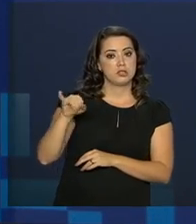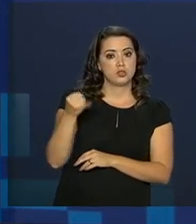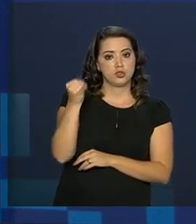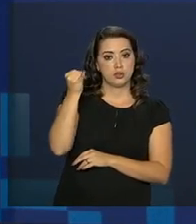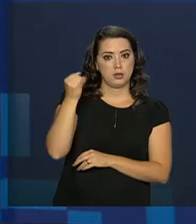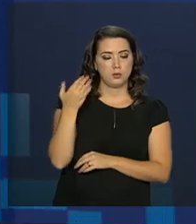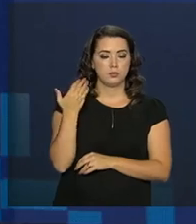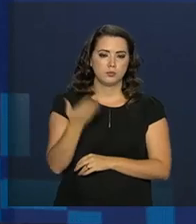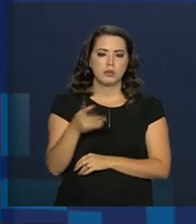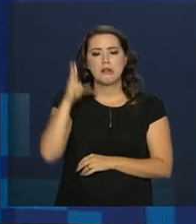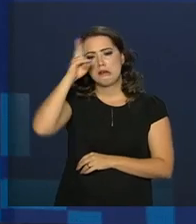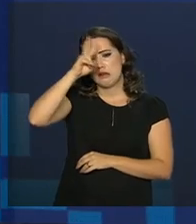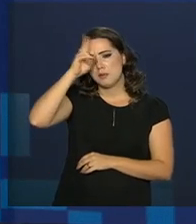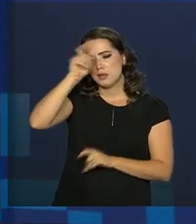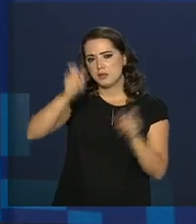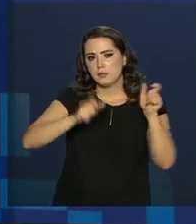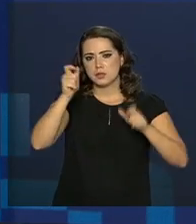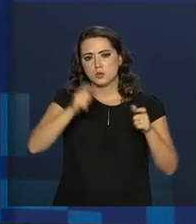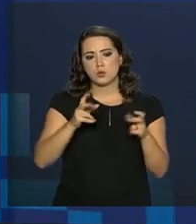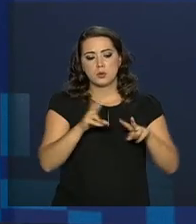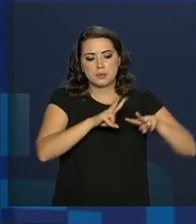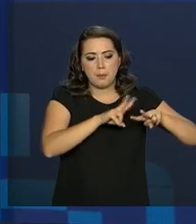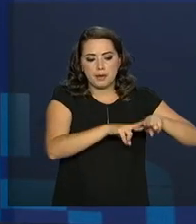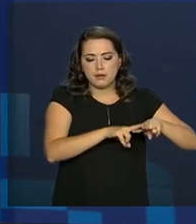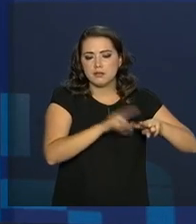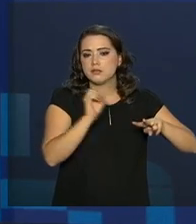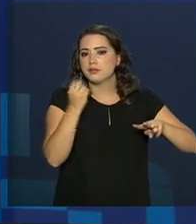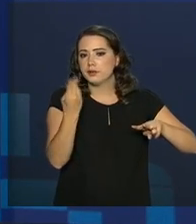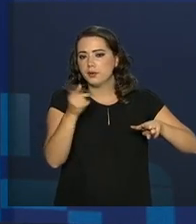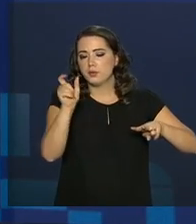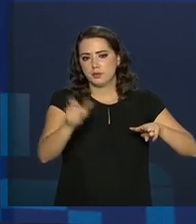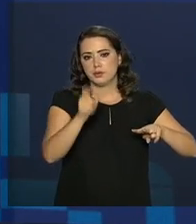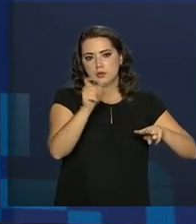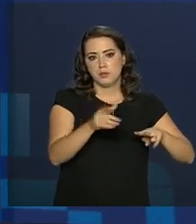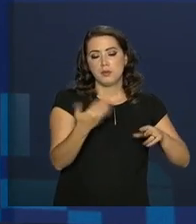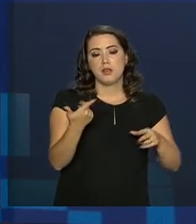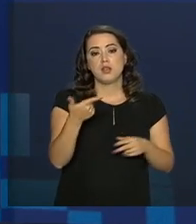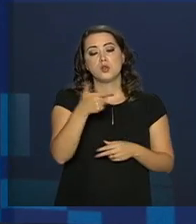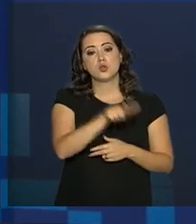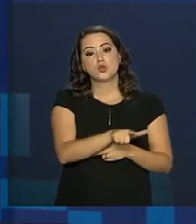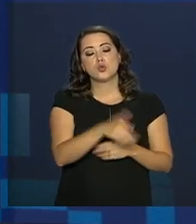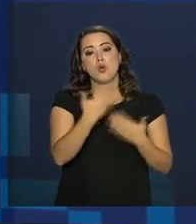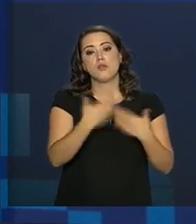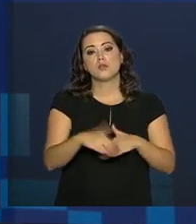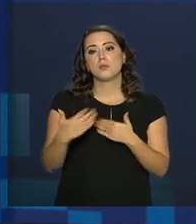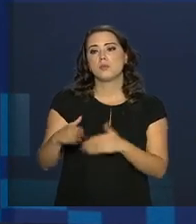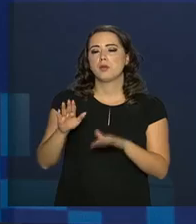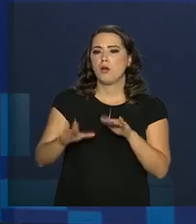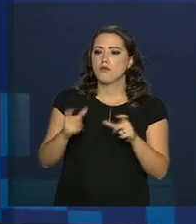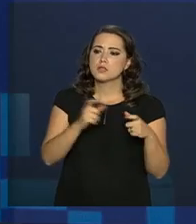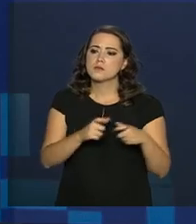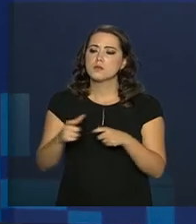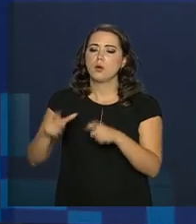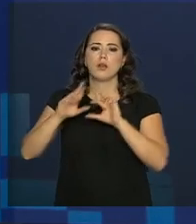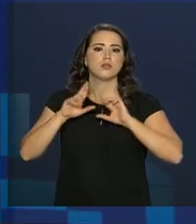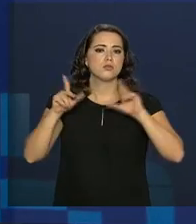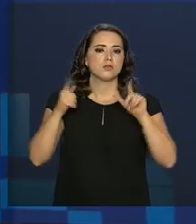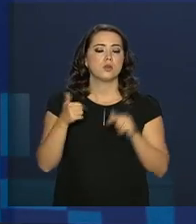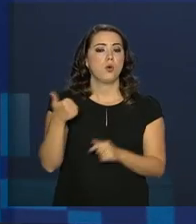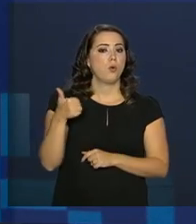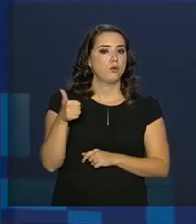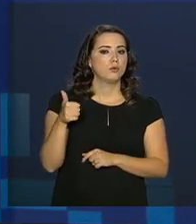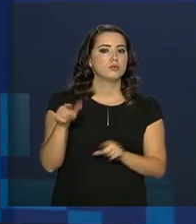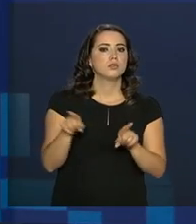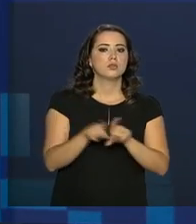janeiro lembrando que pessoas privadas de liberdade e também a reaplicação de algumas provas vão ser nos dias 11 e